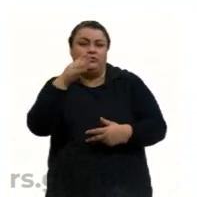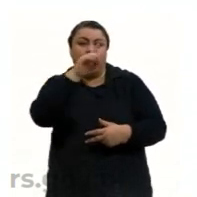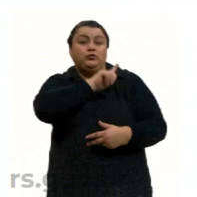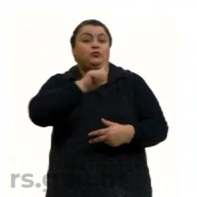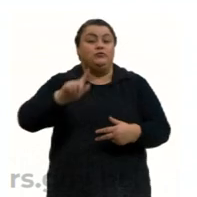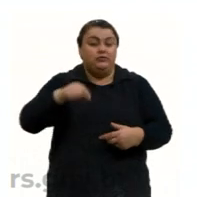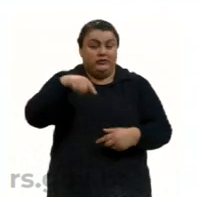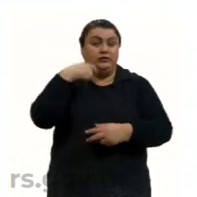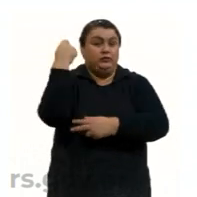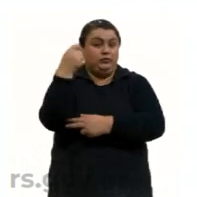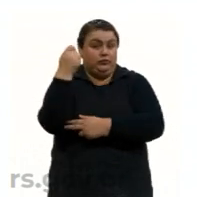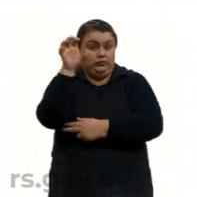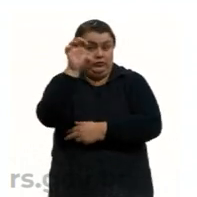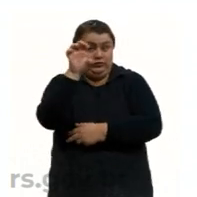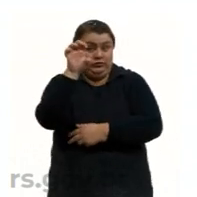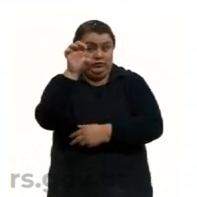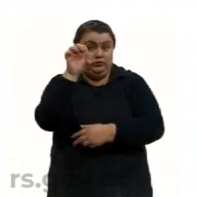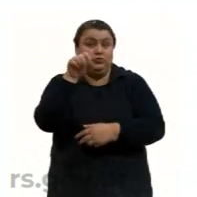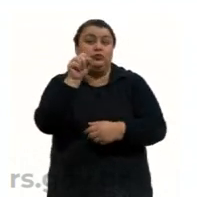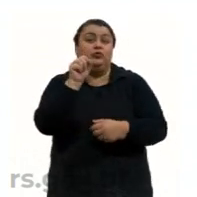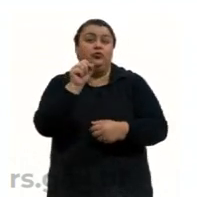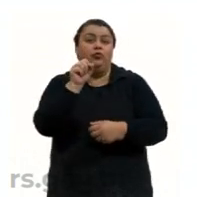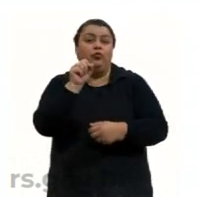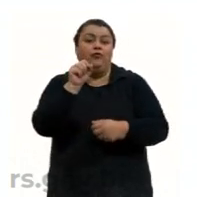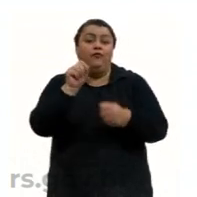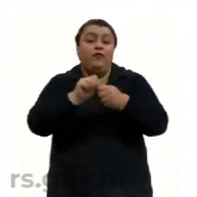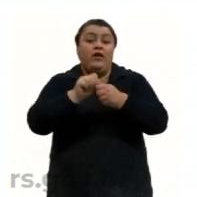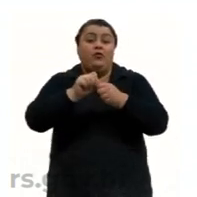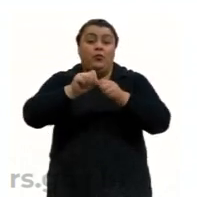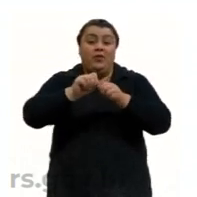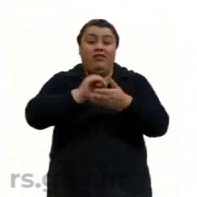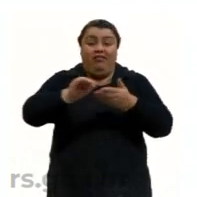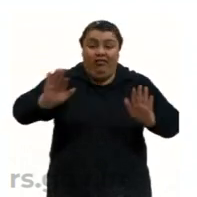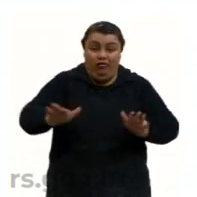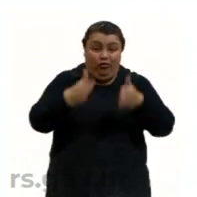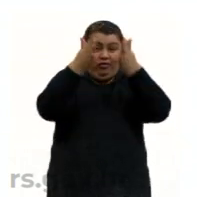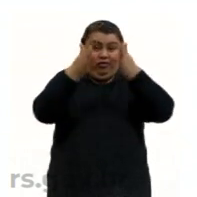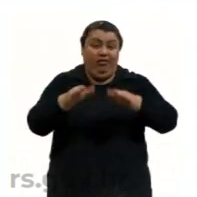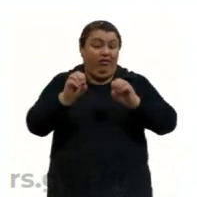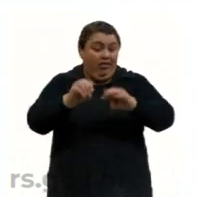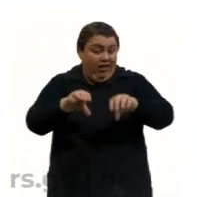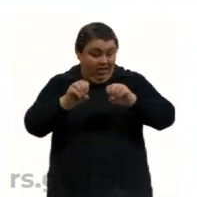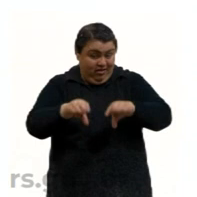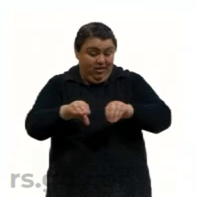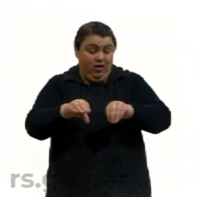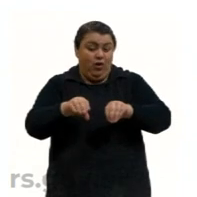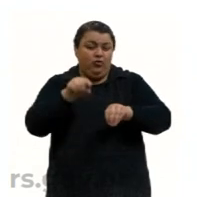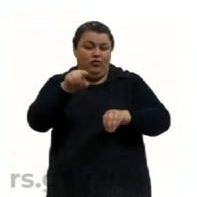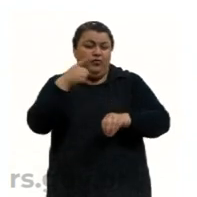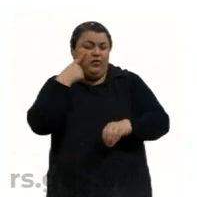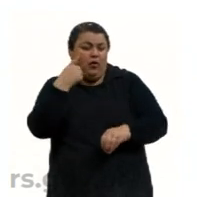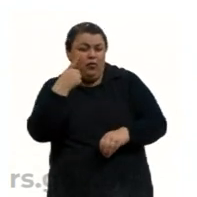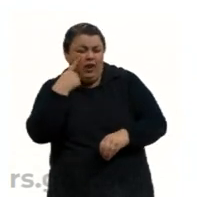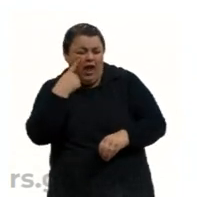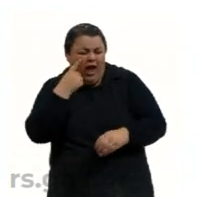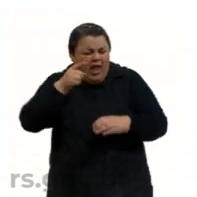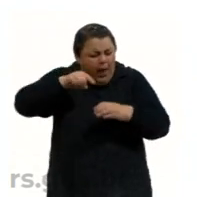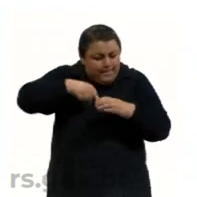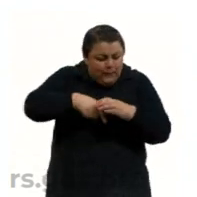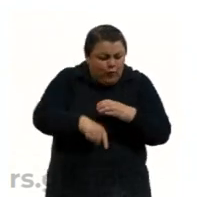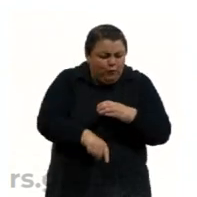do Rio Grande do Sul e dá através da Secretaria Estadual de Educação de uma forma de você revisar de você